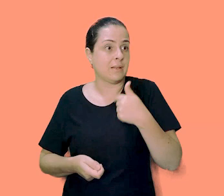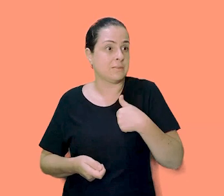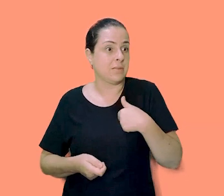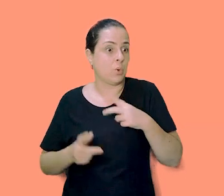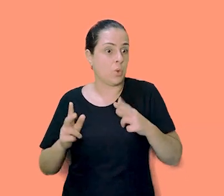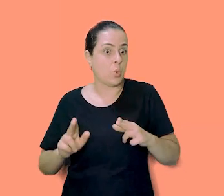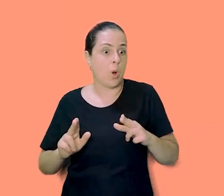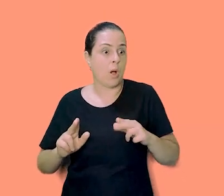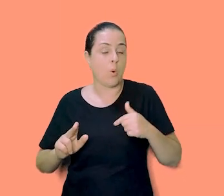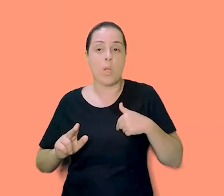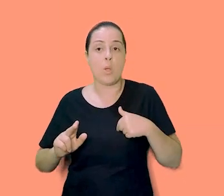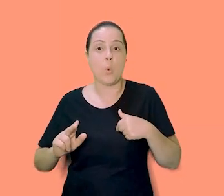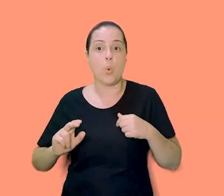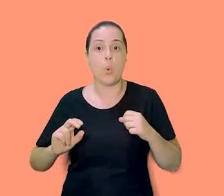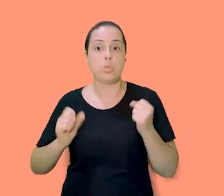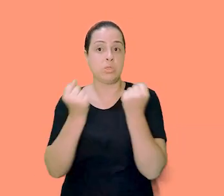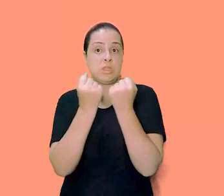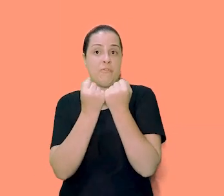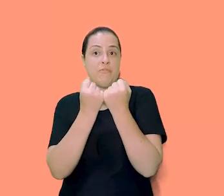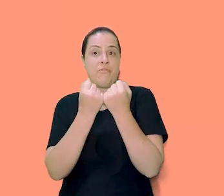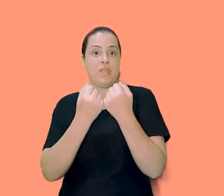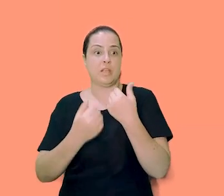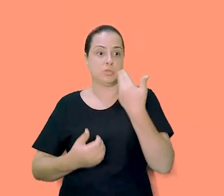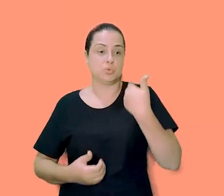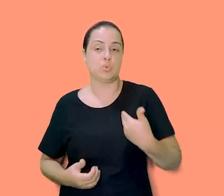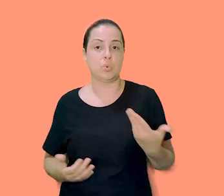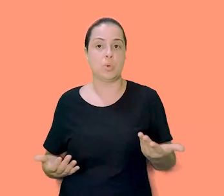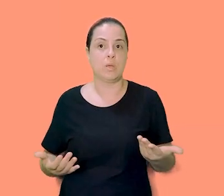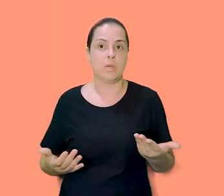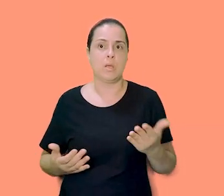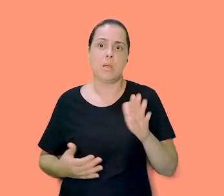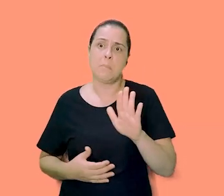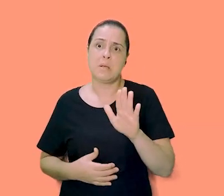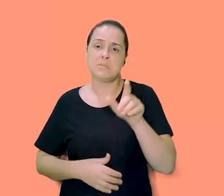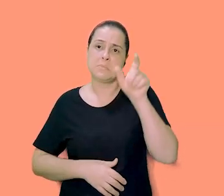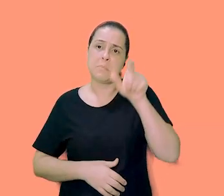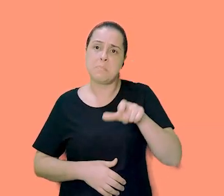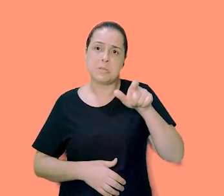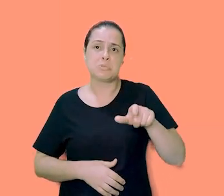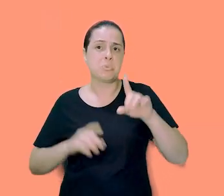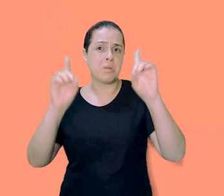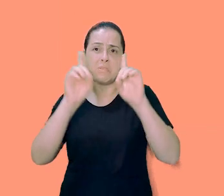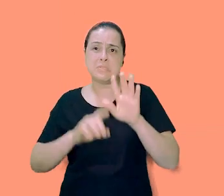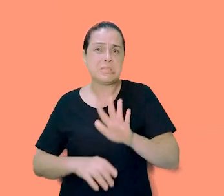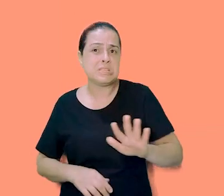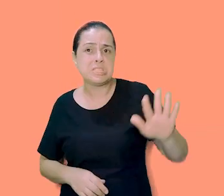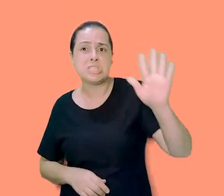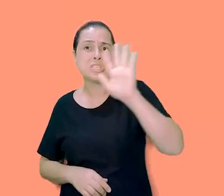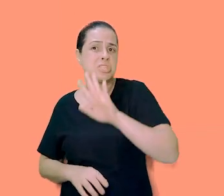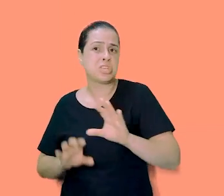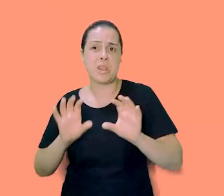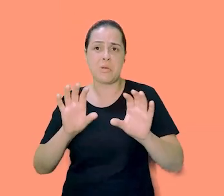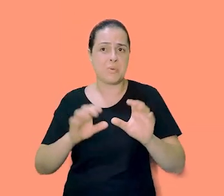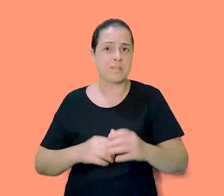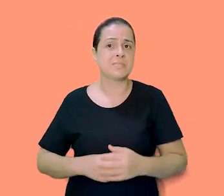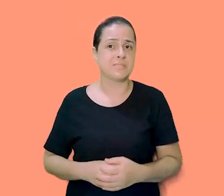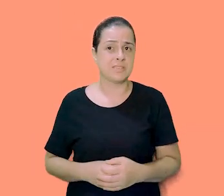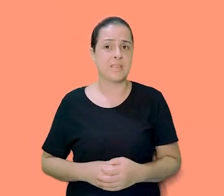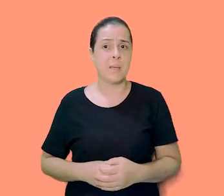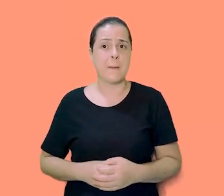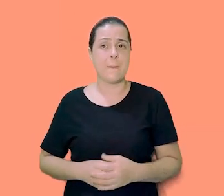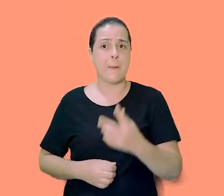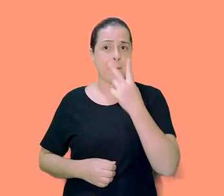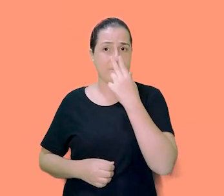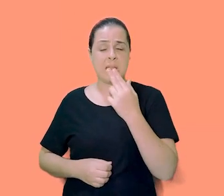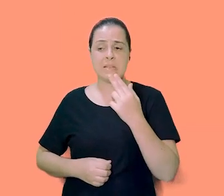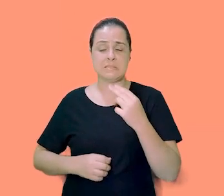quase que me defendo dessa relação, não é? Não só pessoas com deficiência, na diversidade geral. Sim. Né? A gente acaba